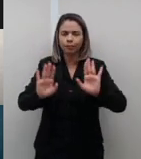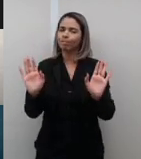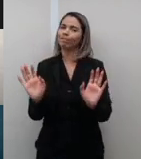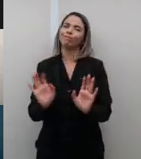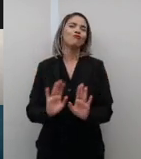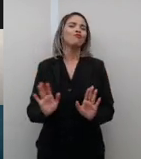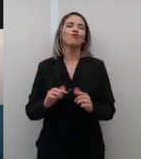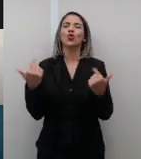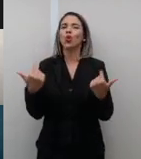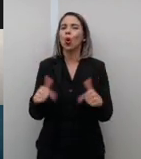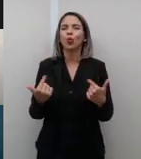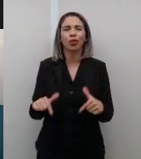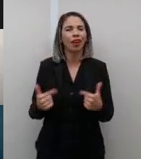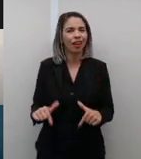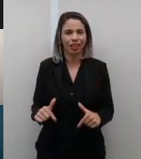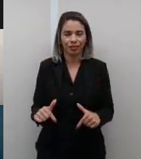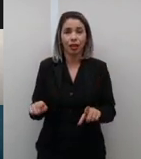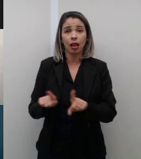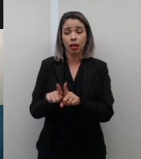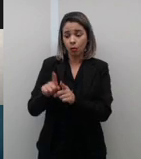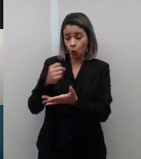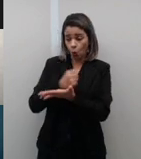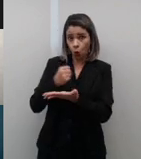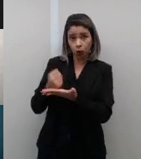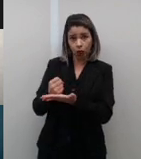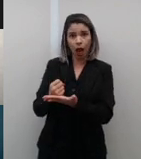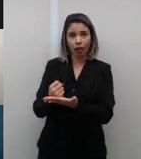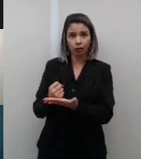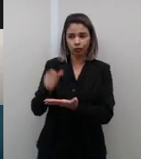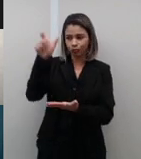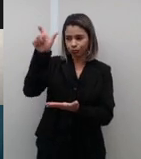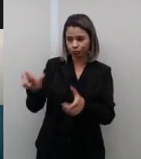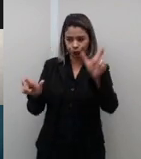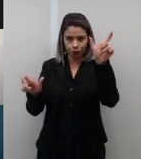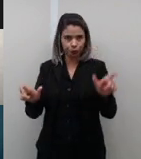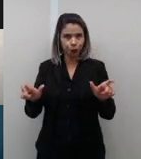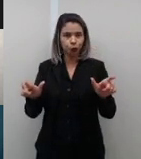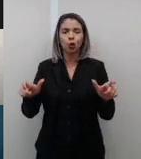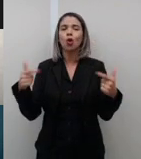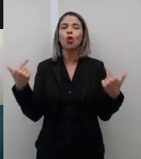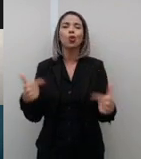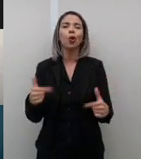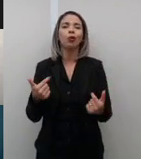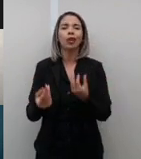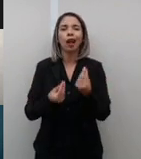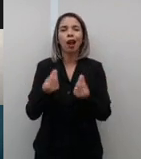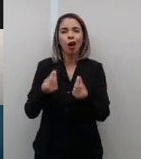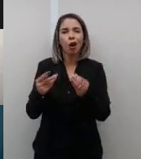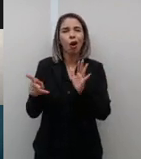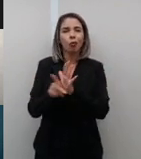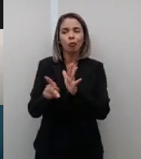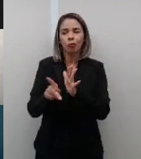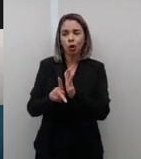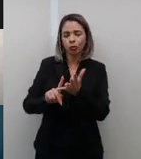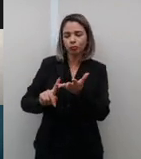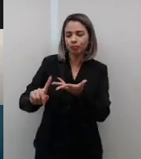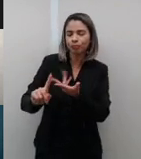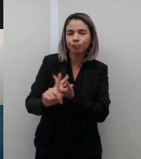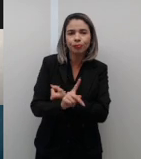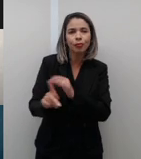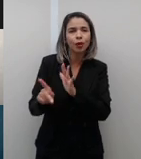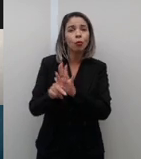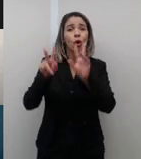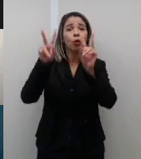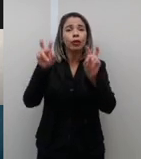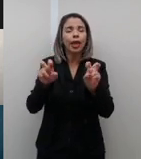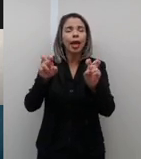pelas partes e que, repito, não veio esse distinguish a ser, então, enfrentado pelo